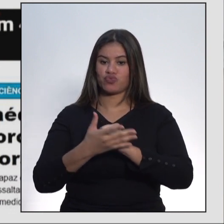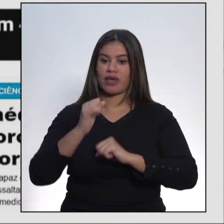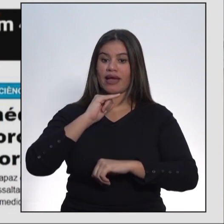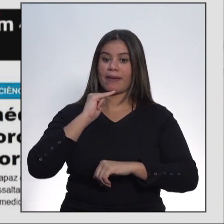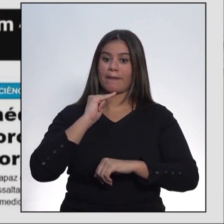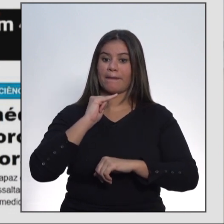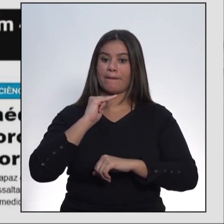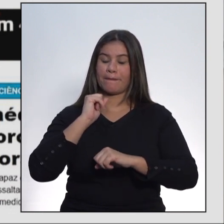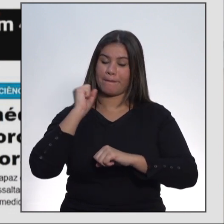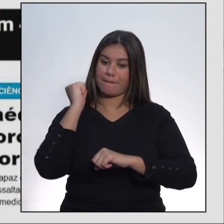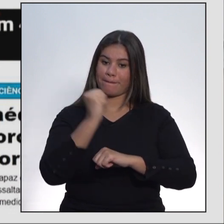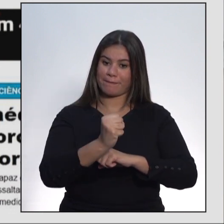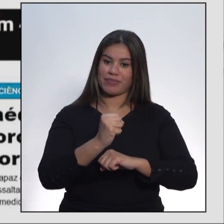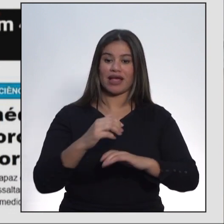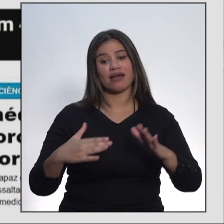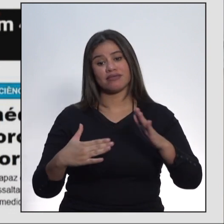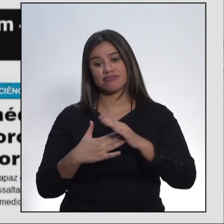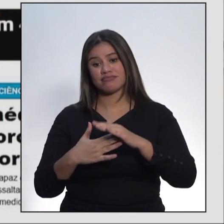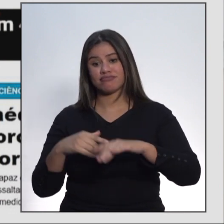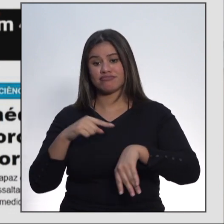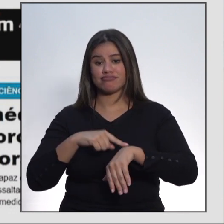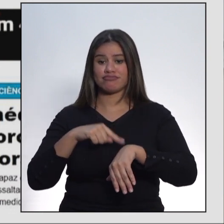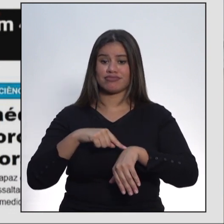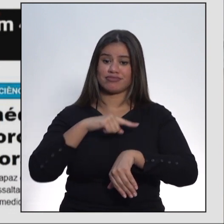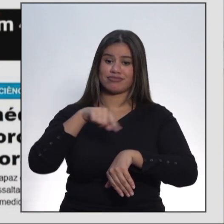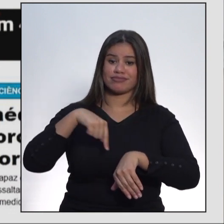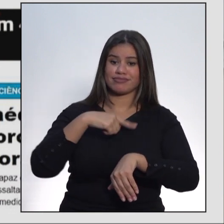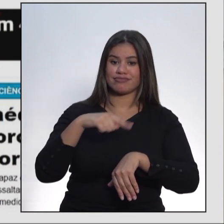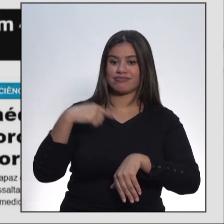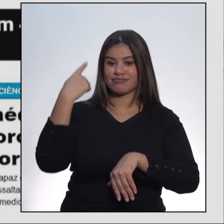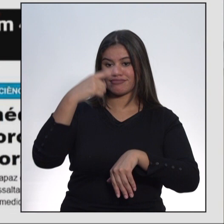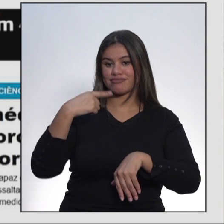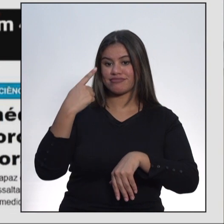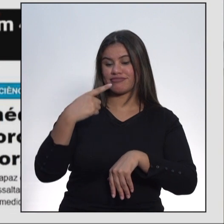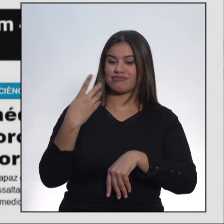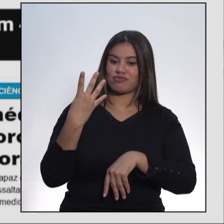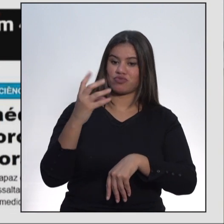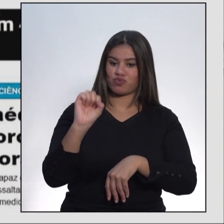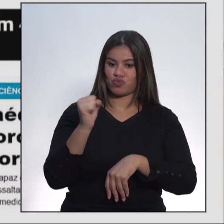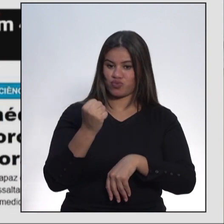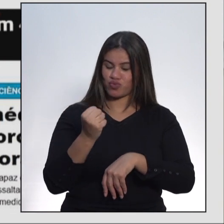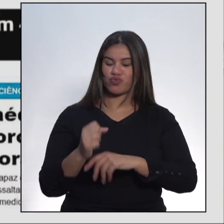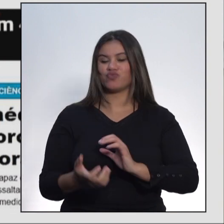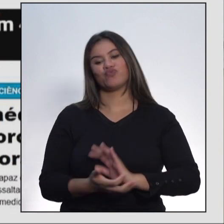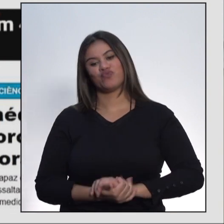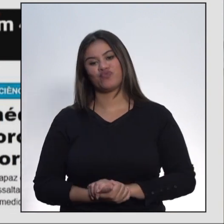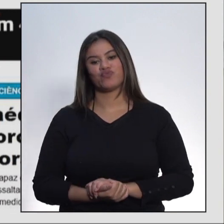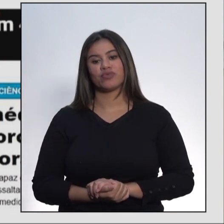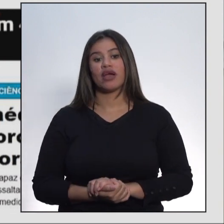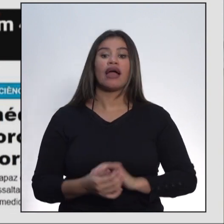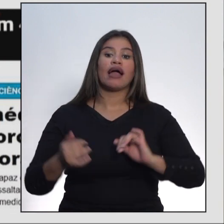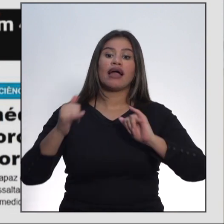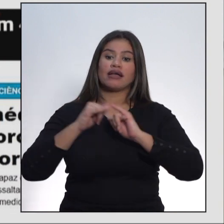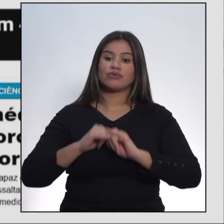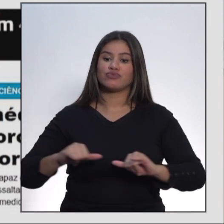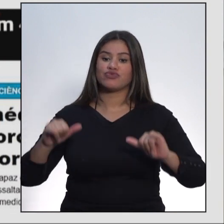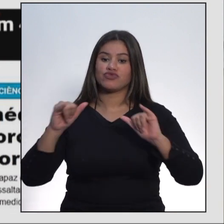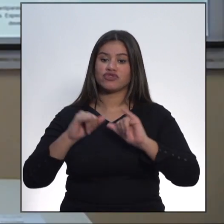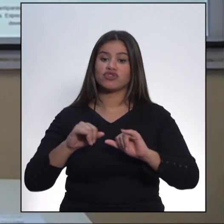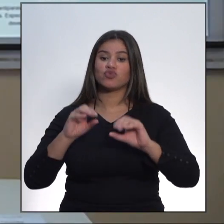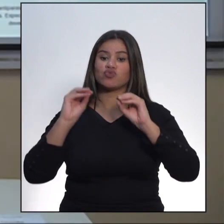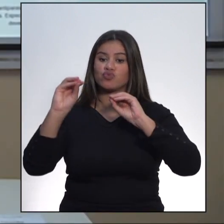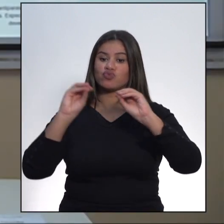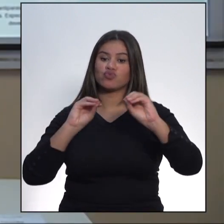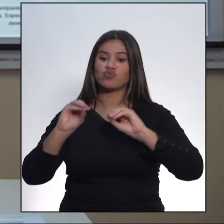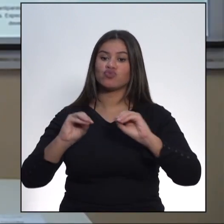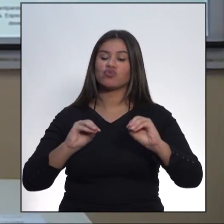informação. Sim, só que essas notícias, elas foram publicadas em sites.